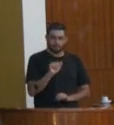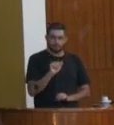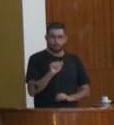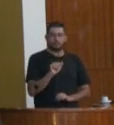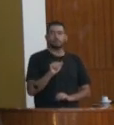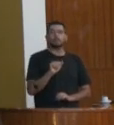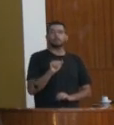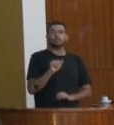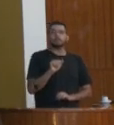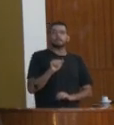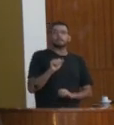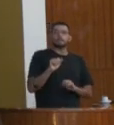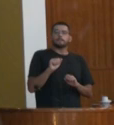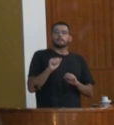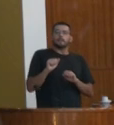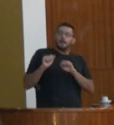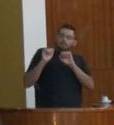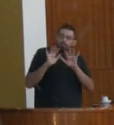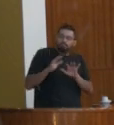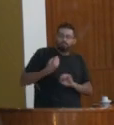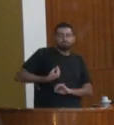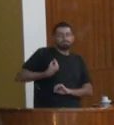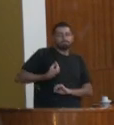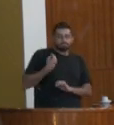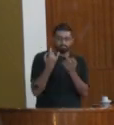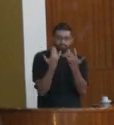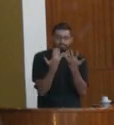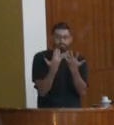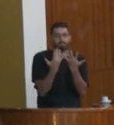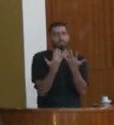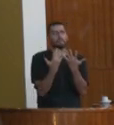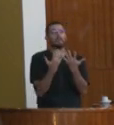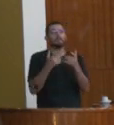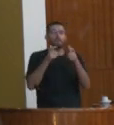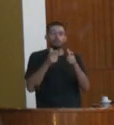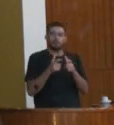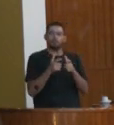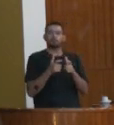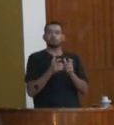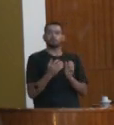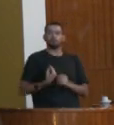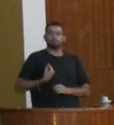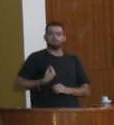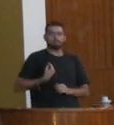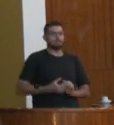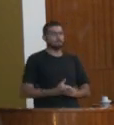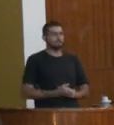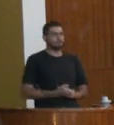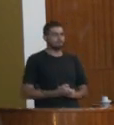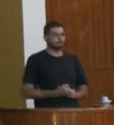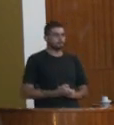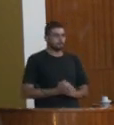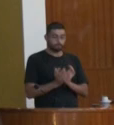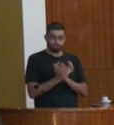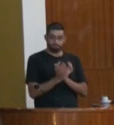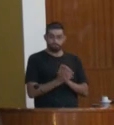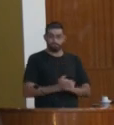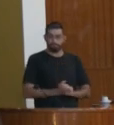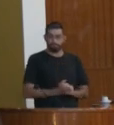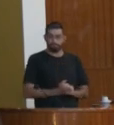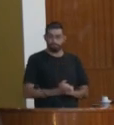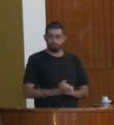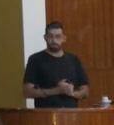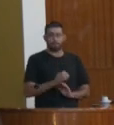Silva, abençoando vidas com as mãos, é a instituição que ela pertence. Rosana Gonçalves Pinto Mendonça,